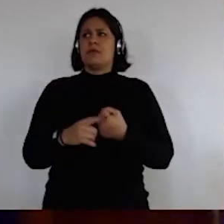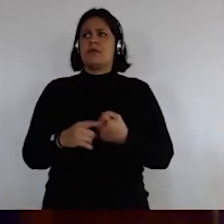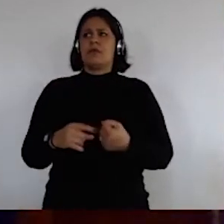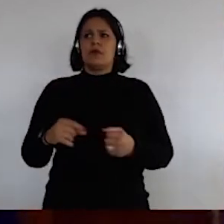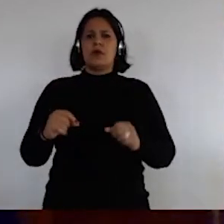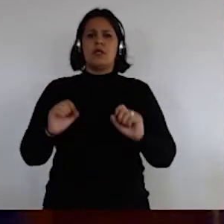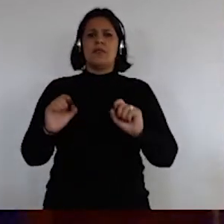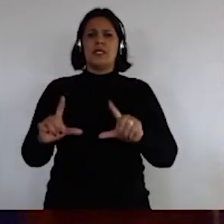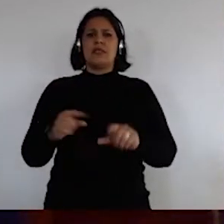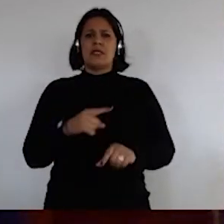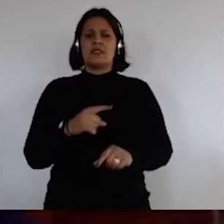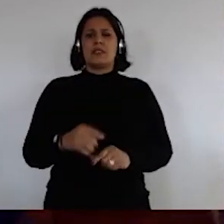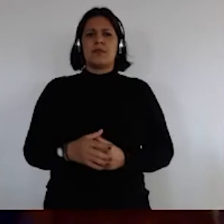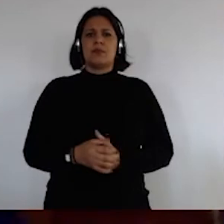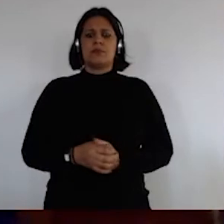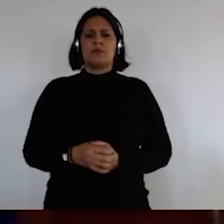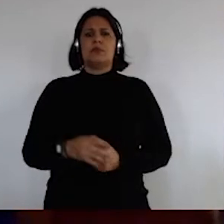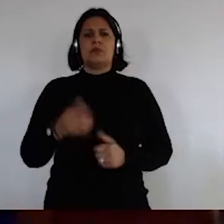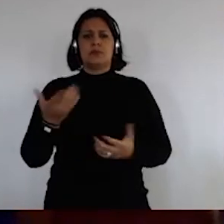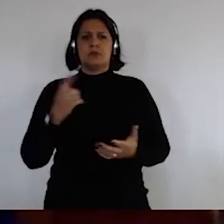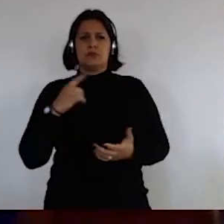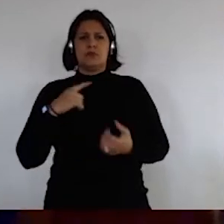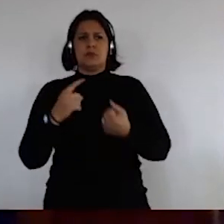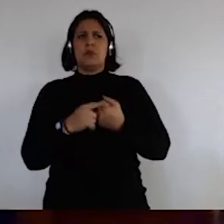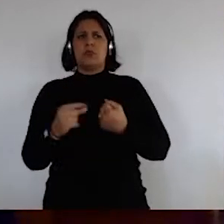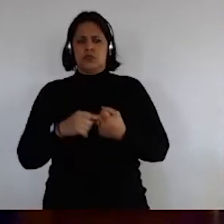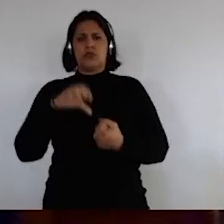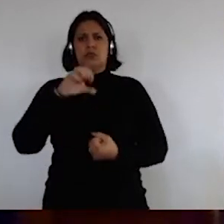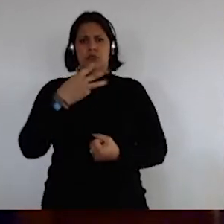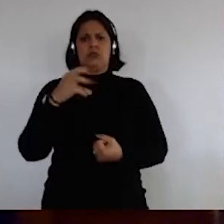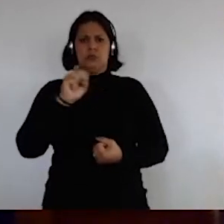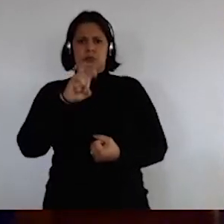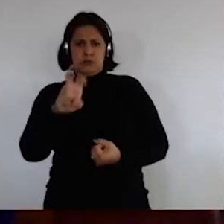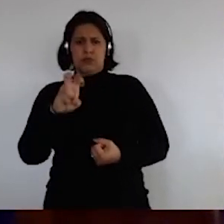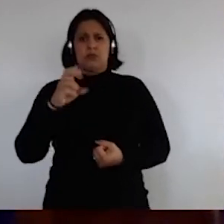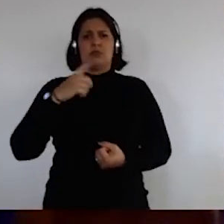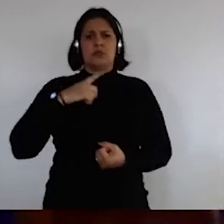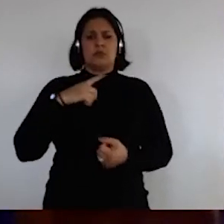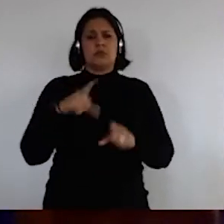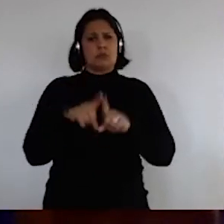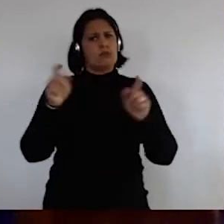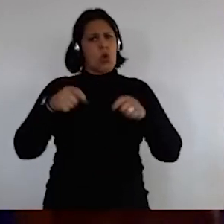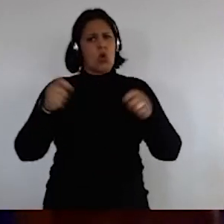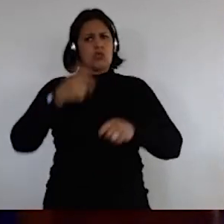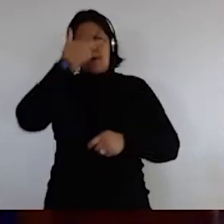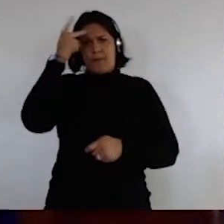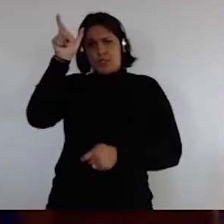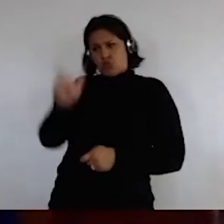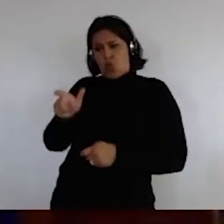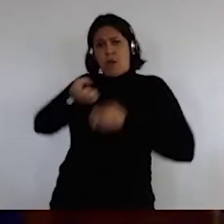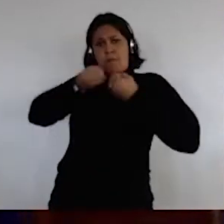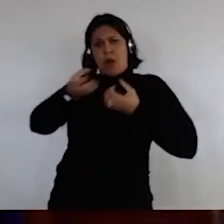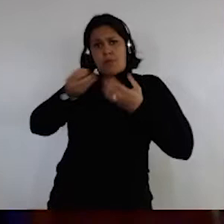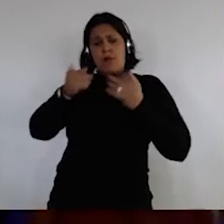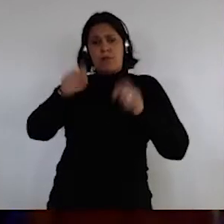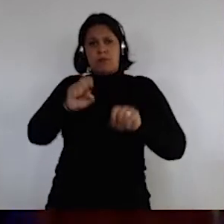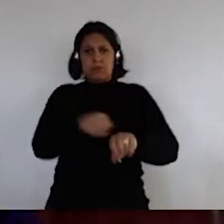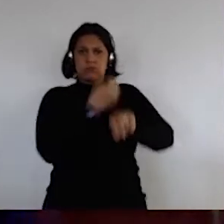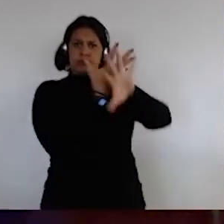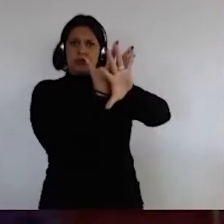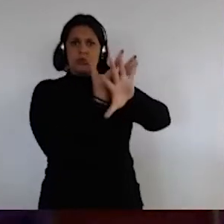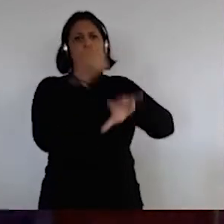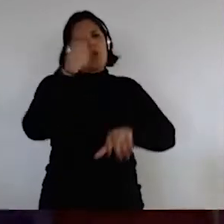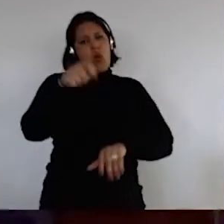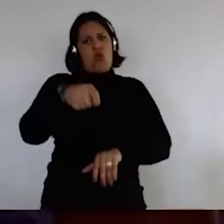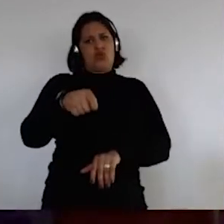385 do novo Código de Processo Civil, ele traz, sim, a possibilidade do depoimento pessoal através de videoconferência, mas